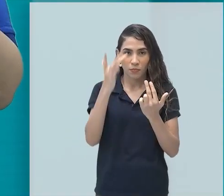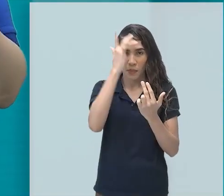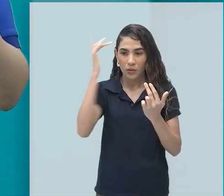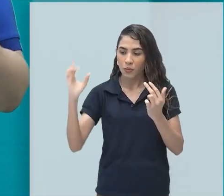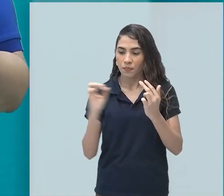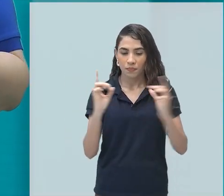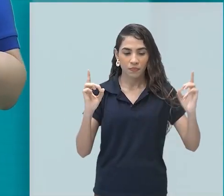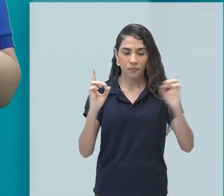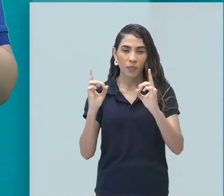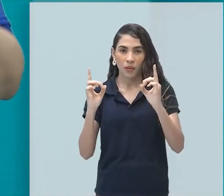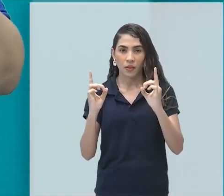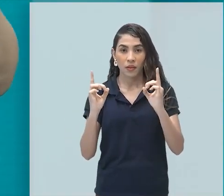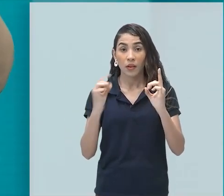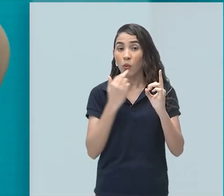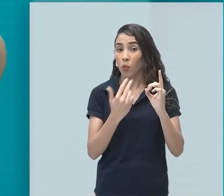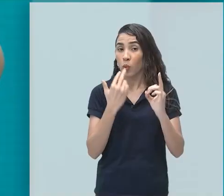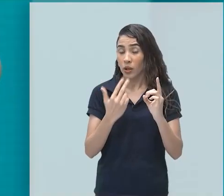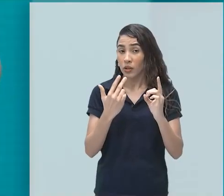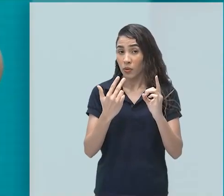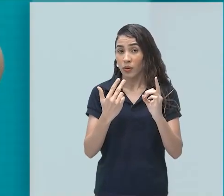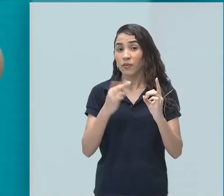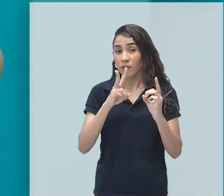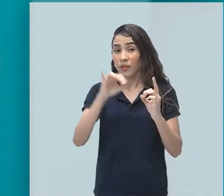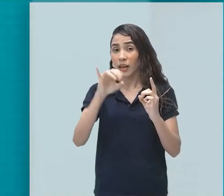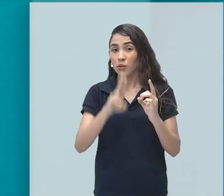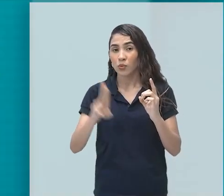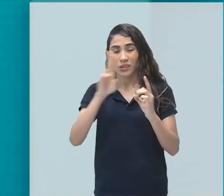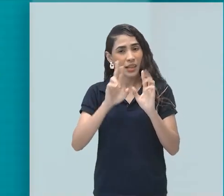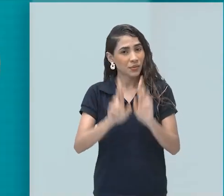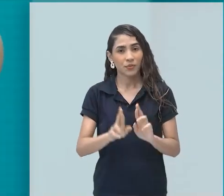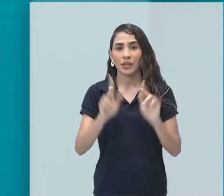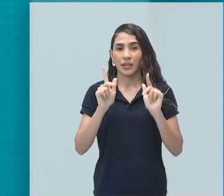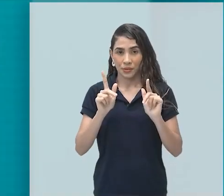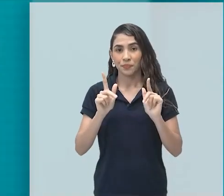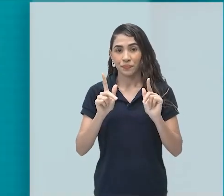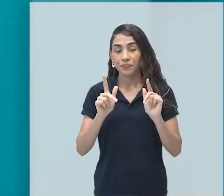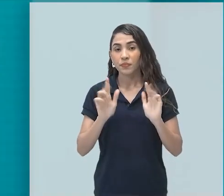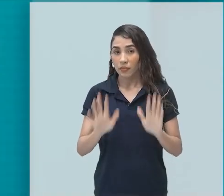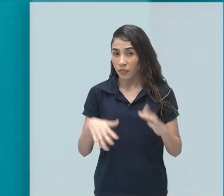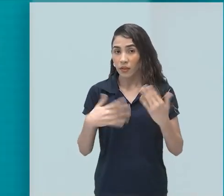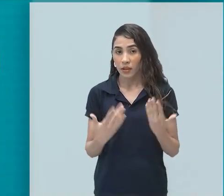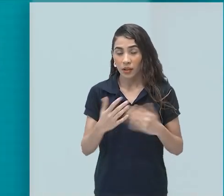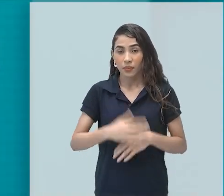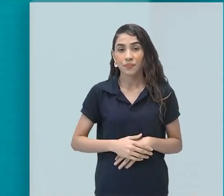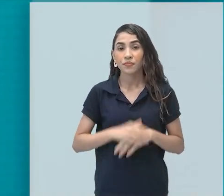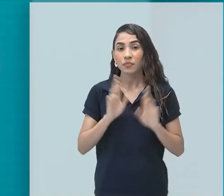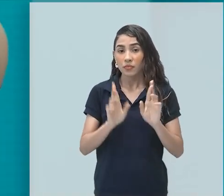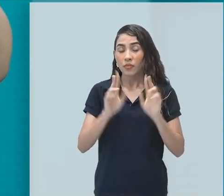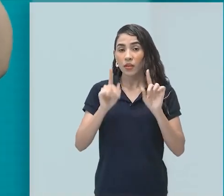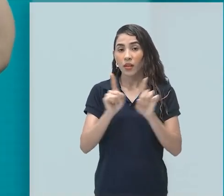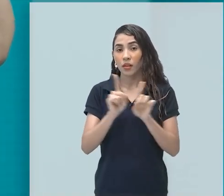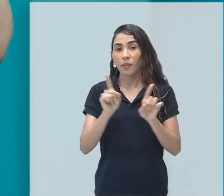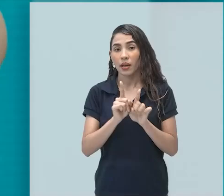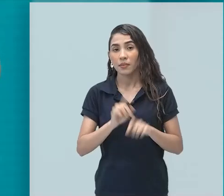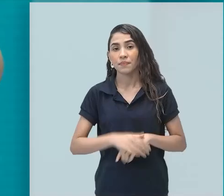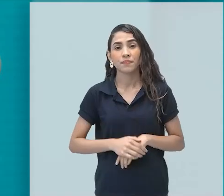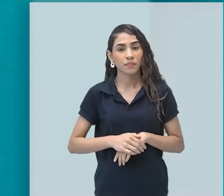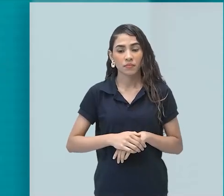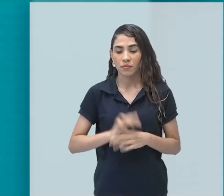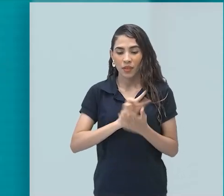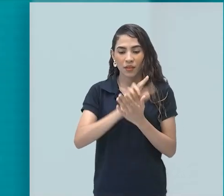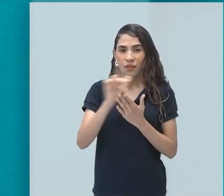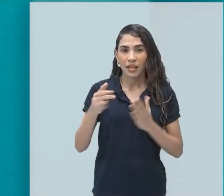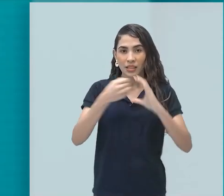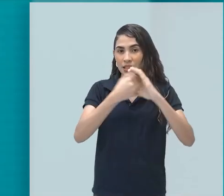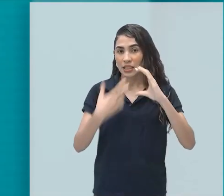falantes utilizarão a língua de maneiras diversas. E essas diferenças estão em vários